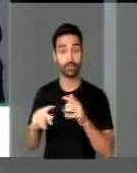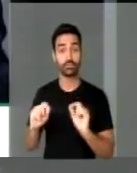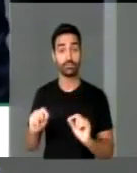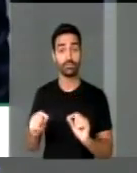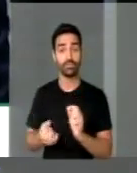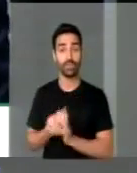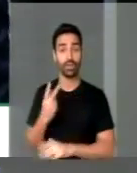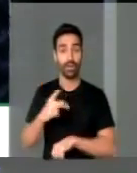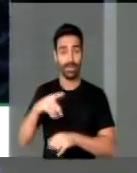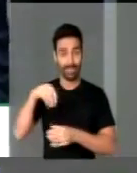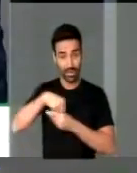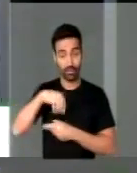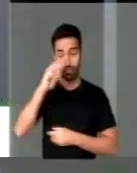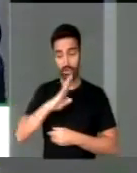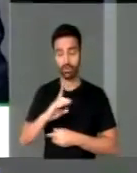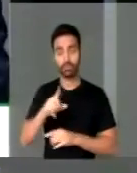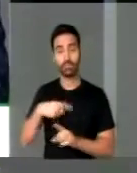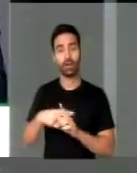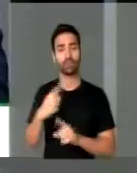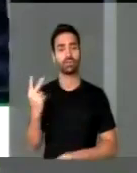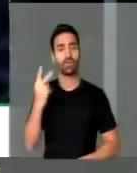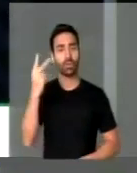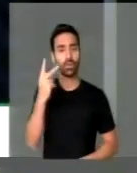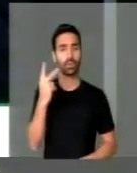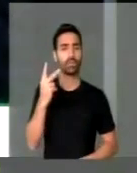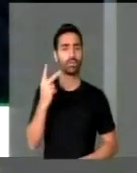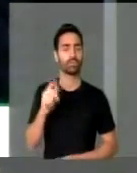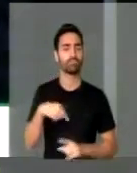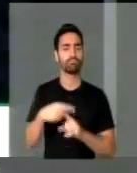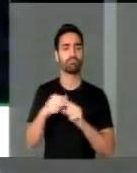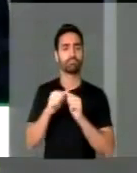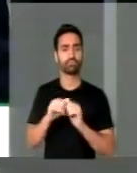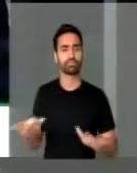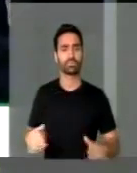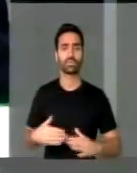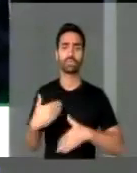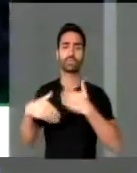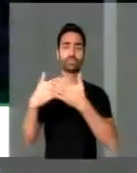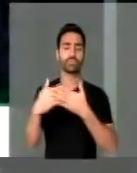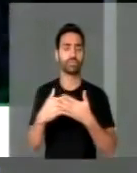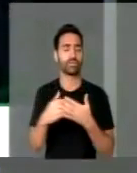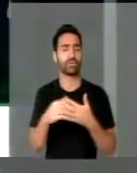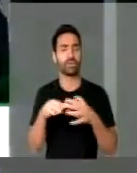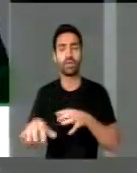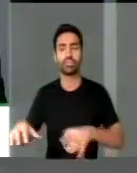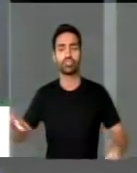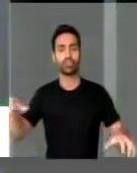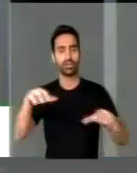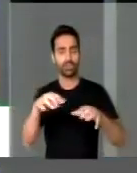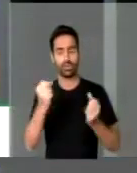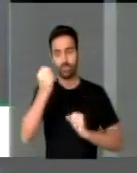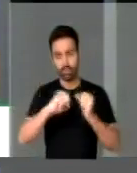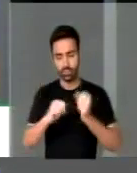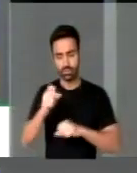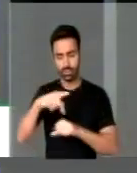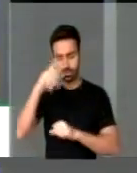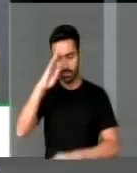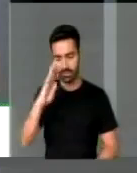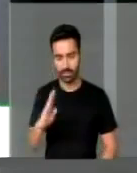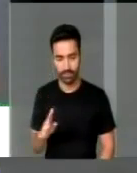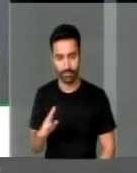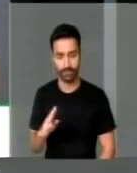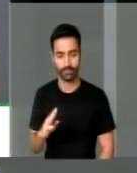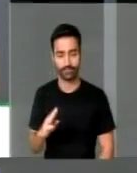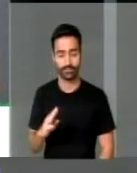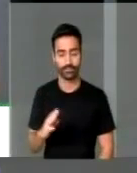aqui no país um valor agregado, multiplique-se e desenvolva as regiões e os setores industriais no Brasil.